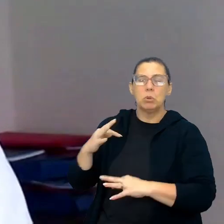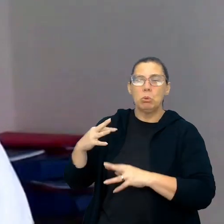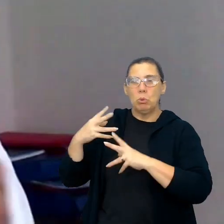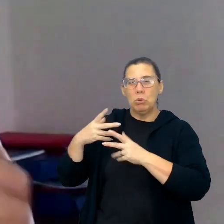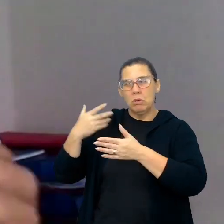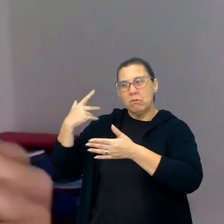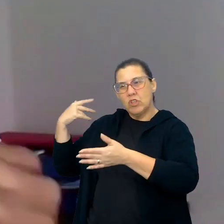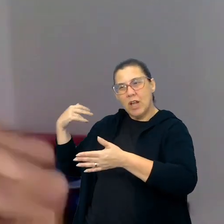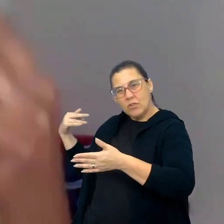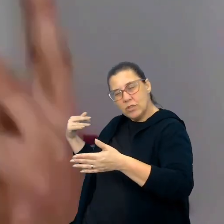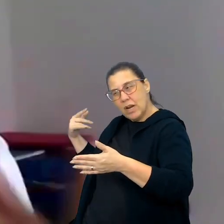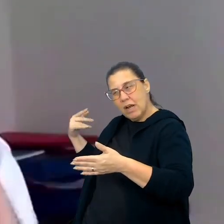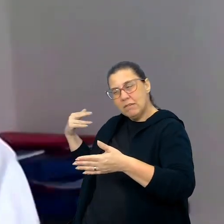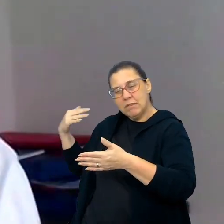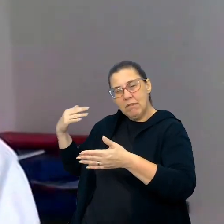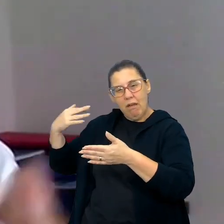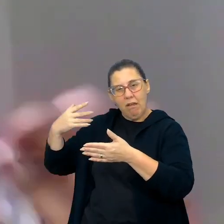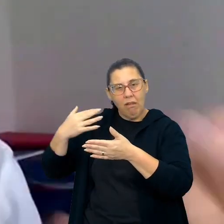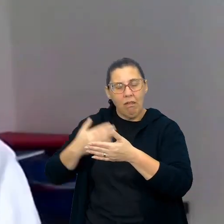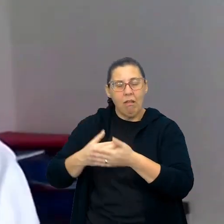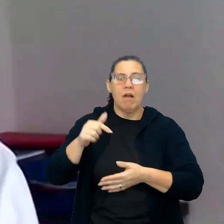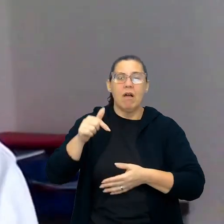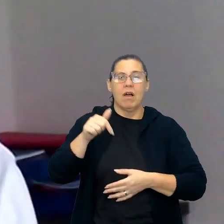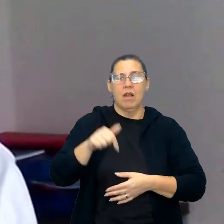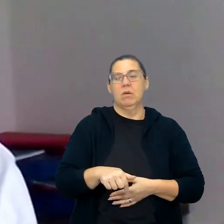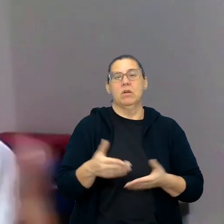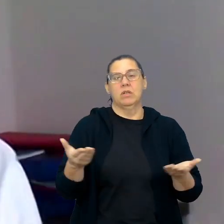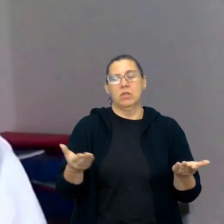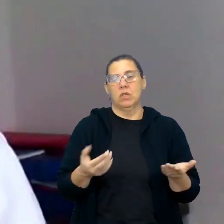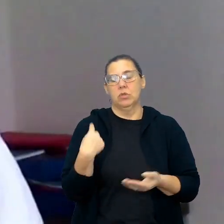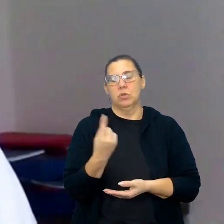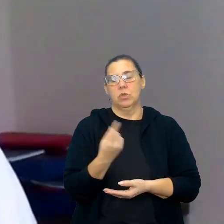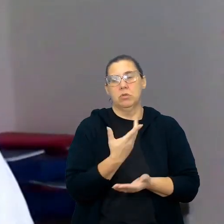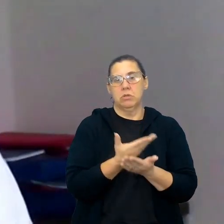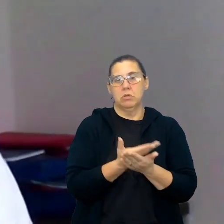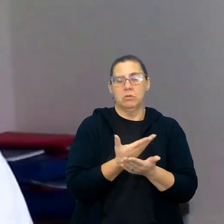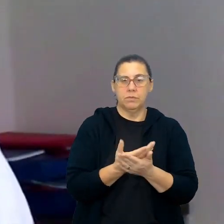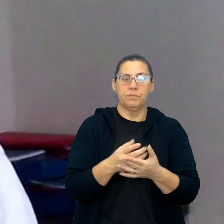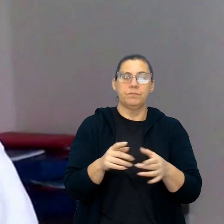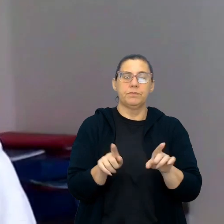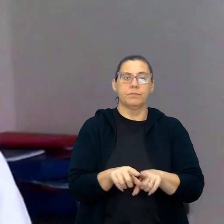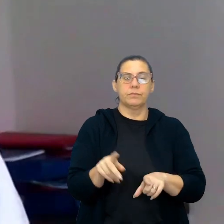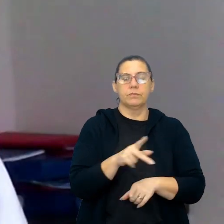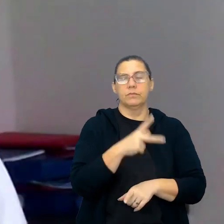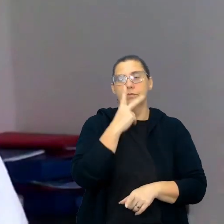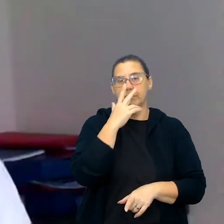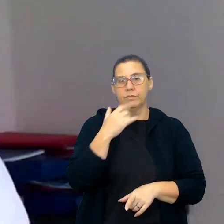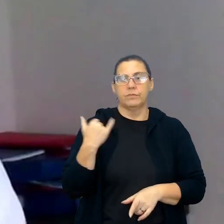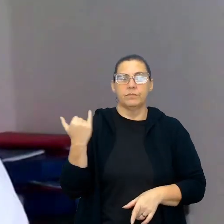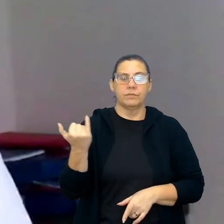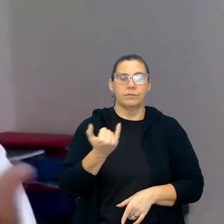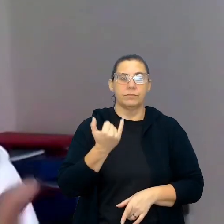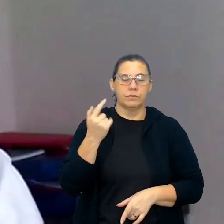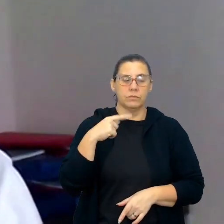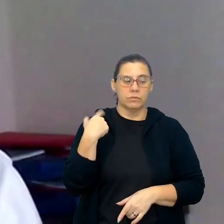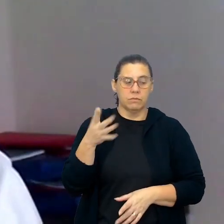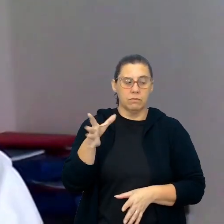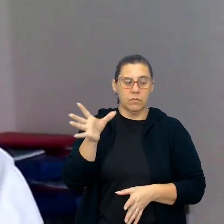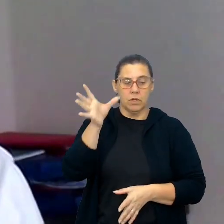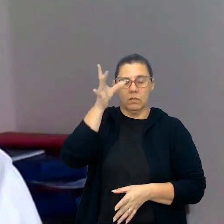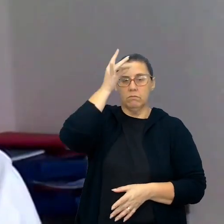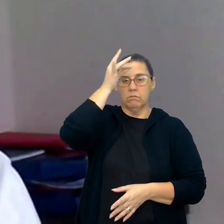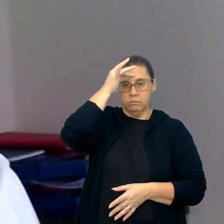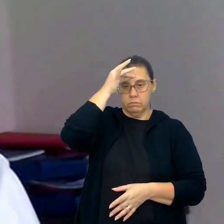né? Esses processos que nós estamos estudando. Inclusive, professores, eu acho que é muito importante que a gente se aproprie